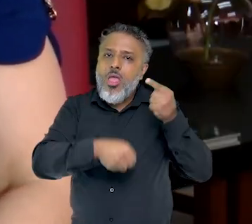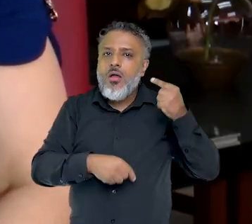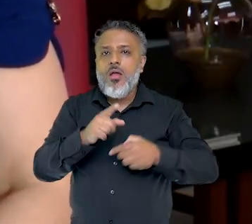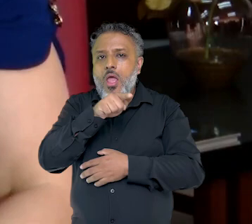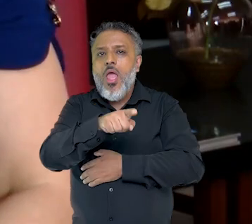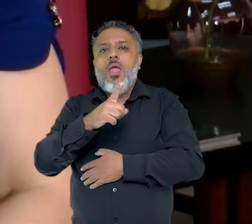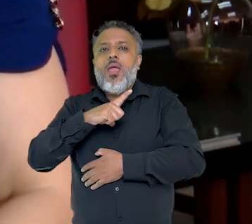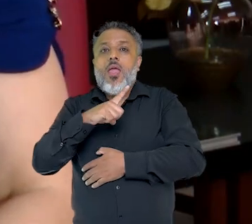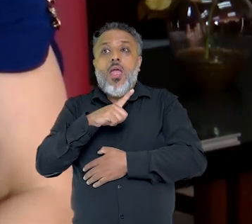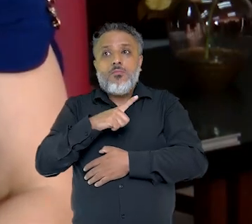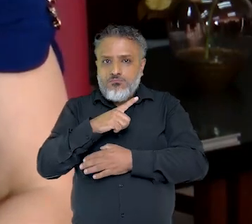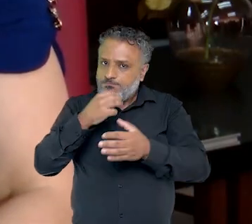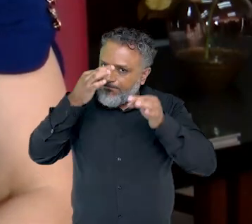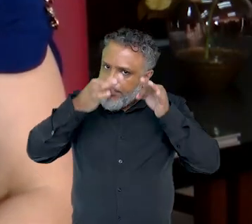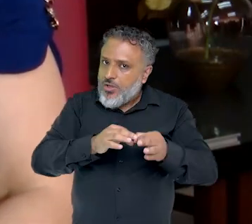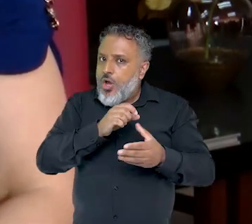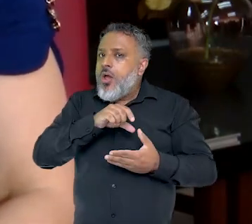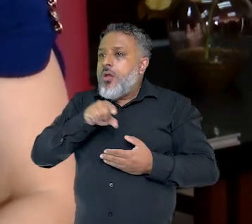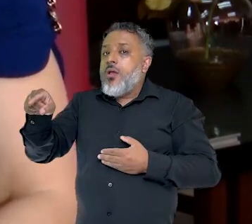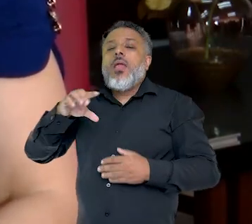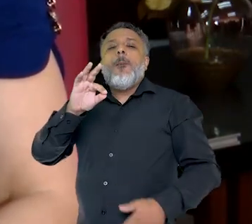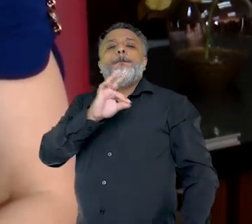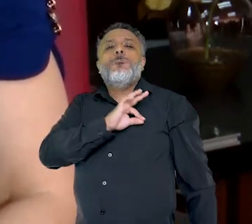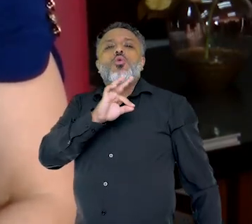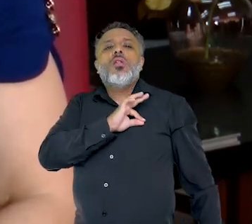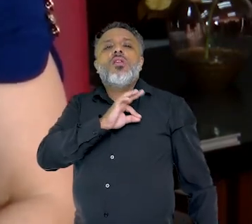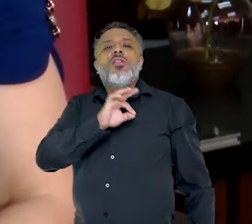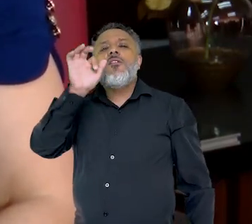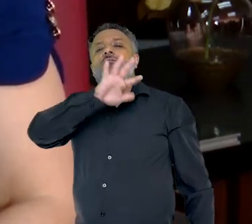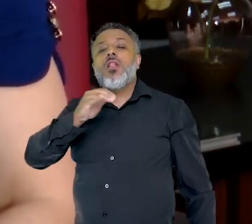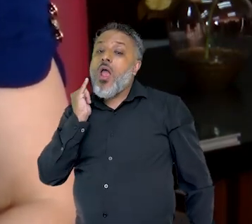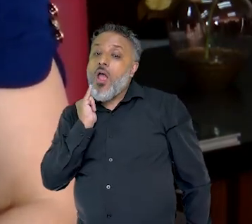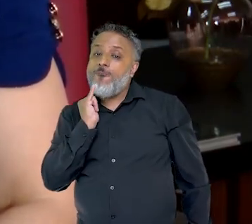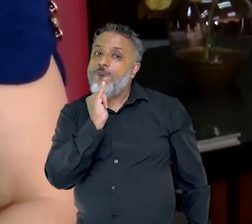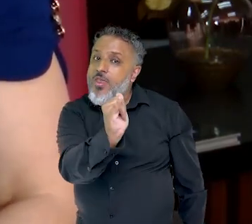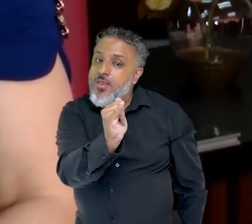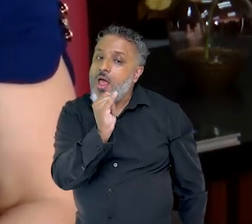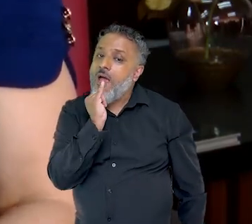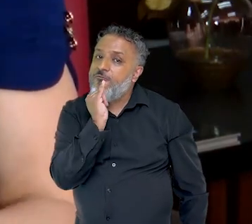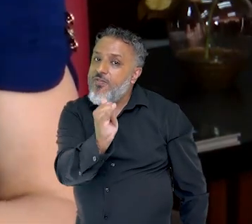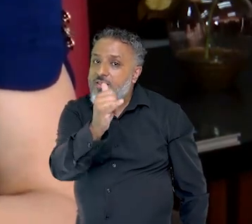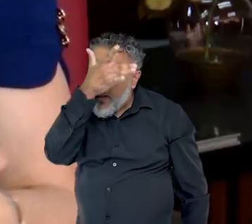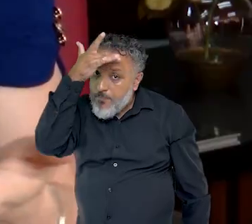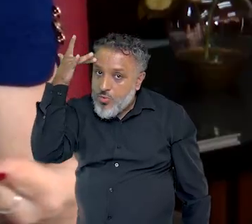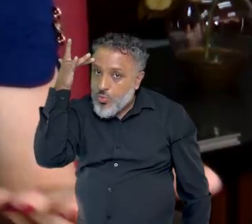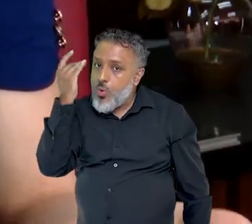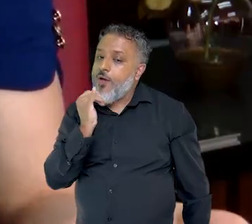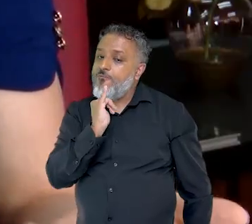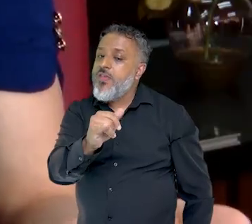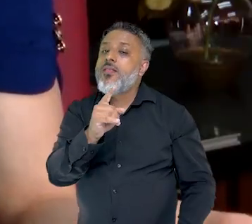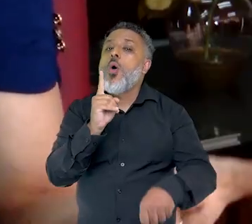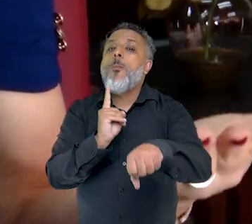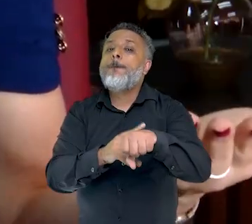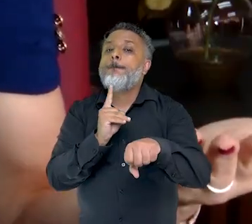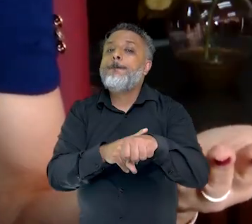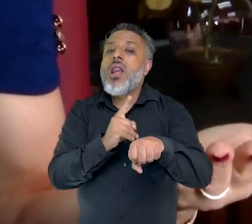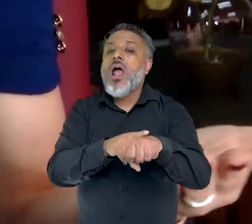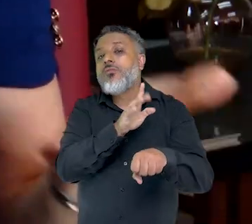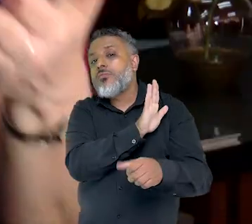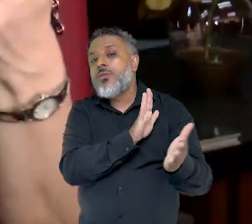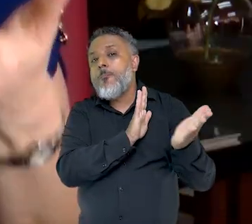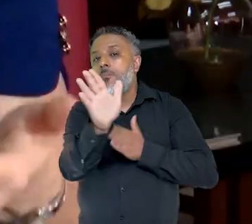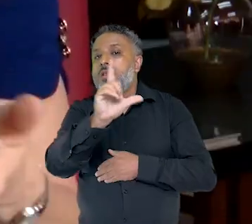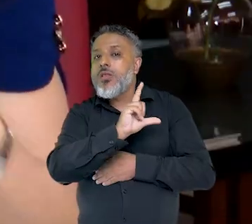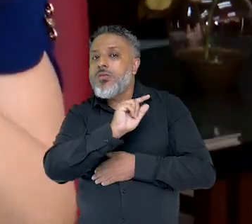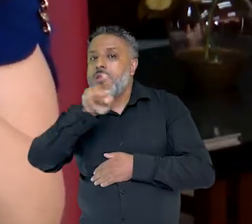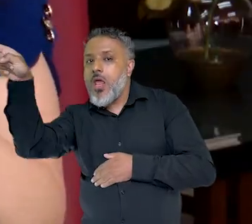medida compulsória em que a Polícia Federal notifica a pessoa migrante de um prazo para ela sair do território